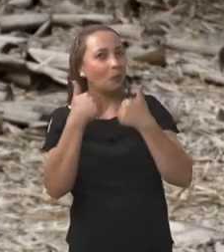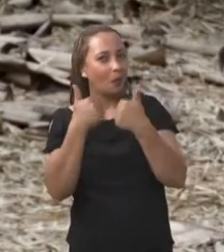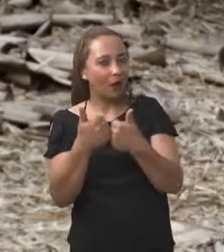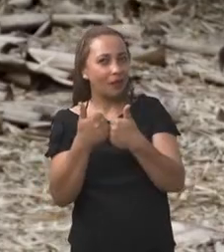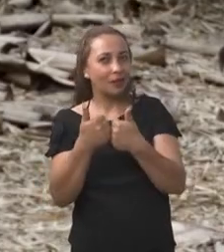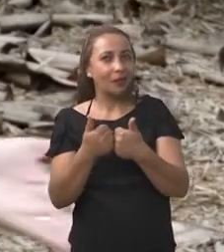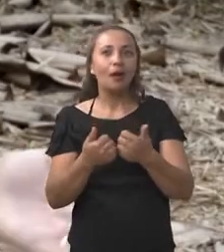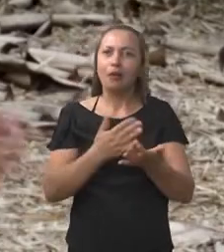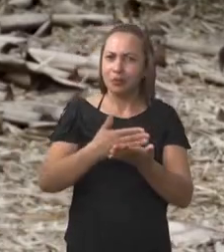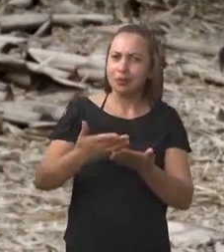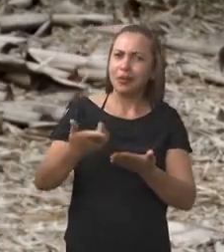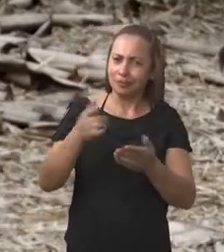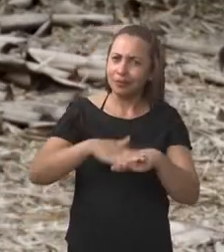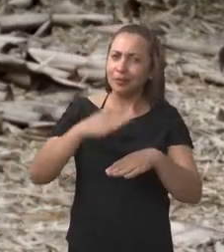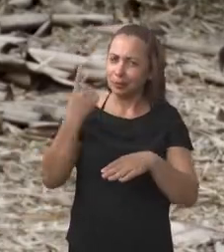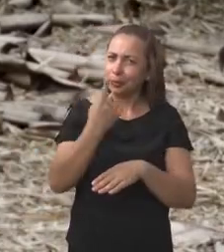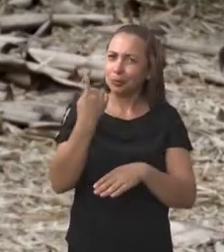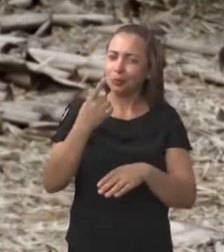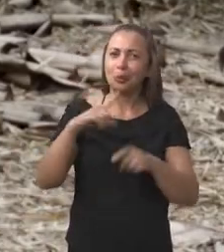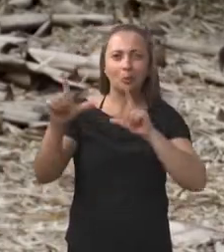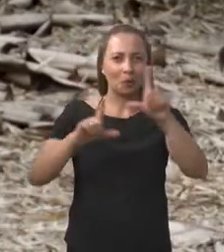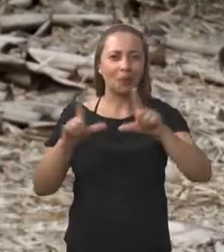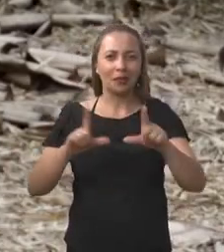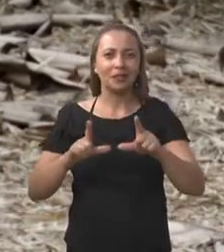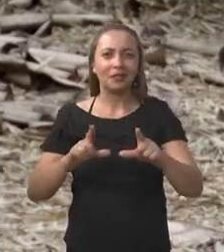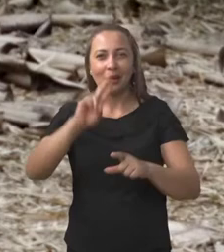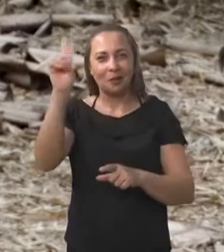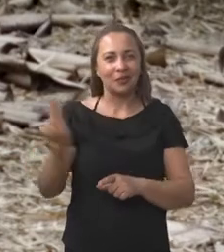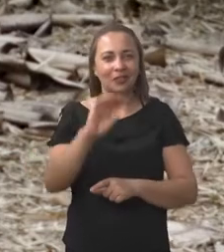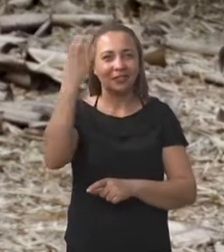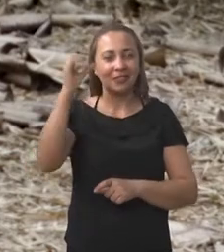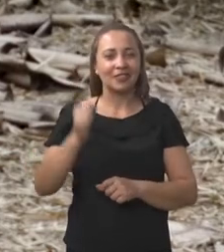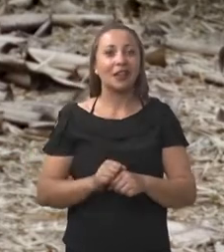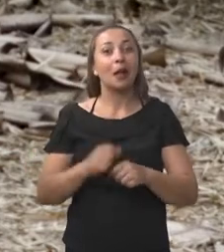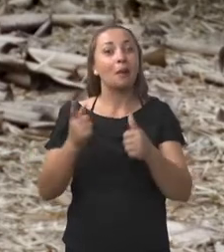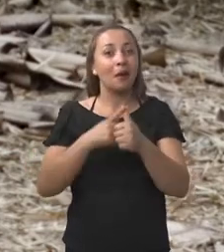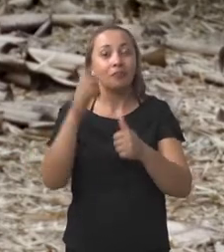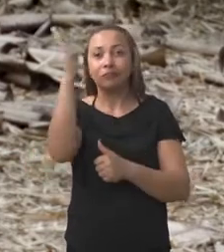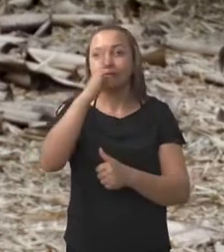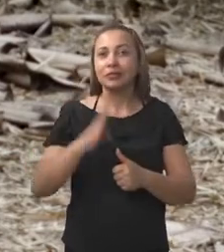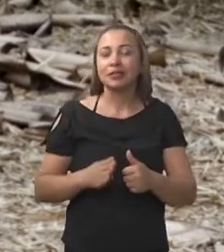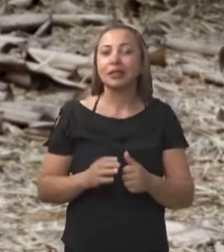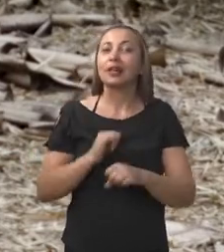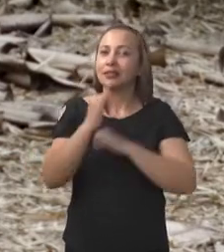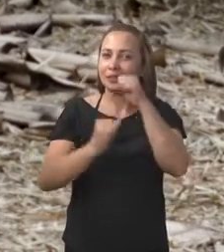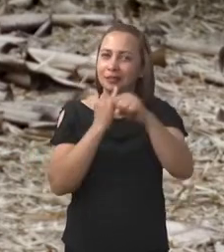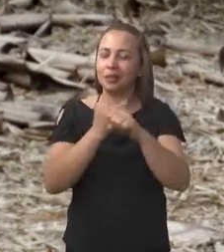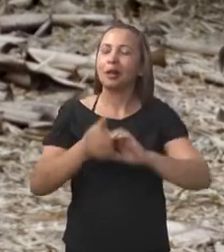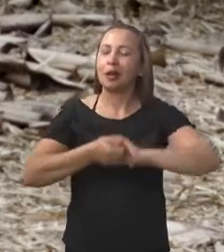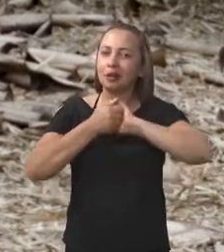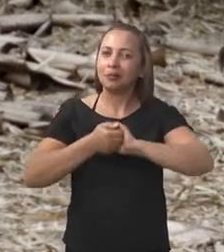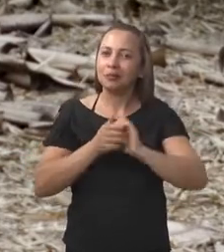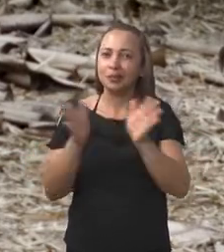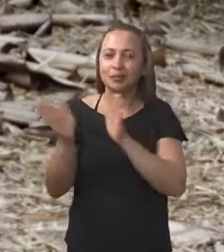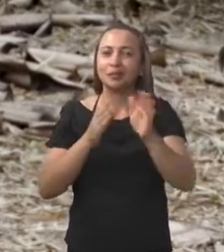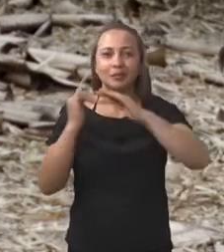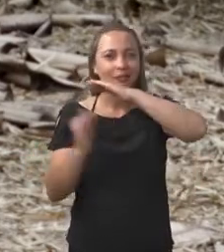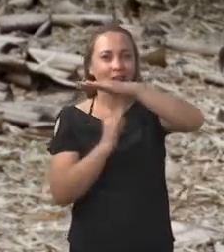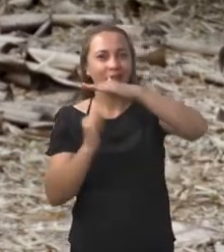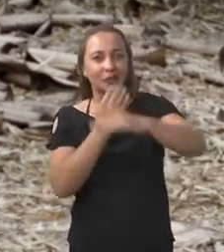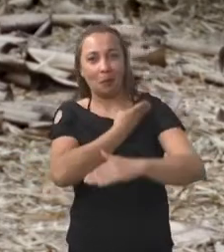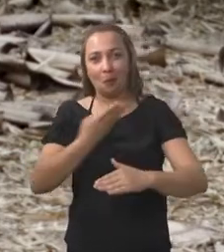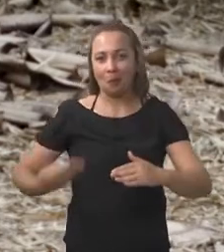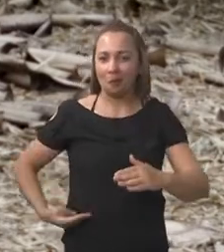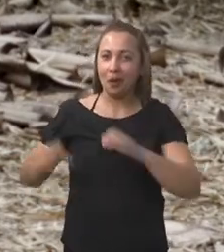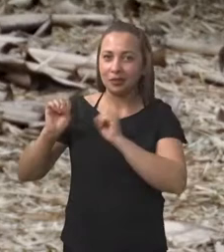Olá, tudo bem? Vamos para mais um Univerciência, o primeiro programa brasileiro de TV e internet, produzido por meio da colaboração